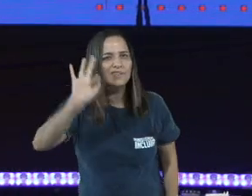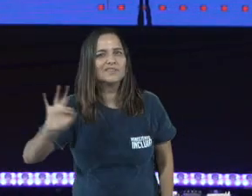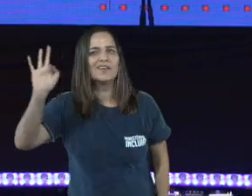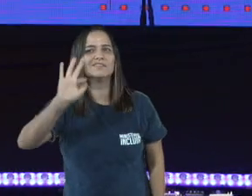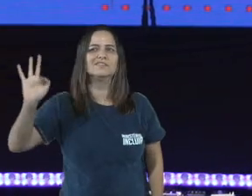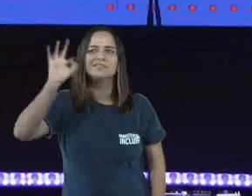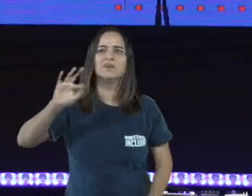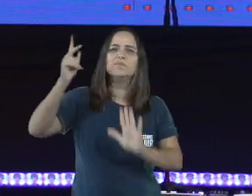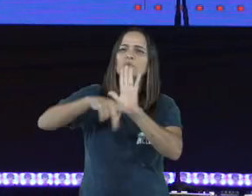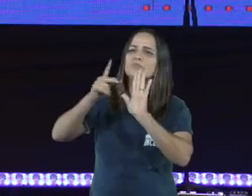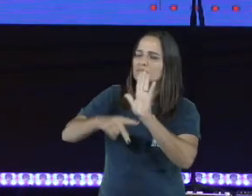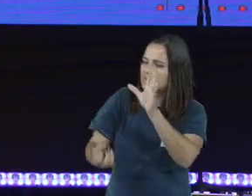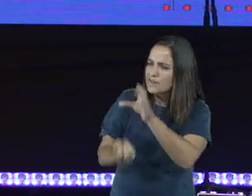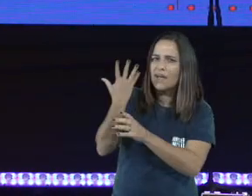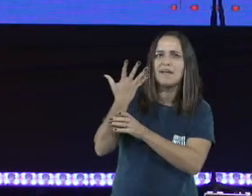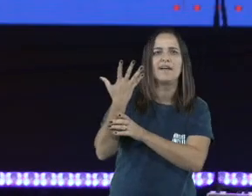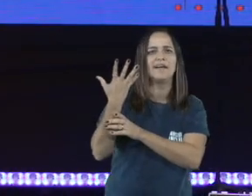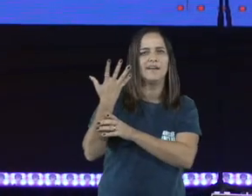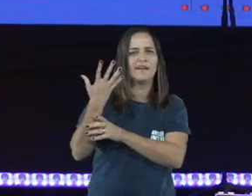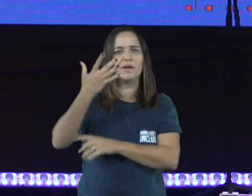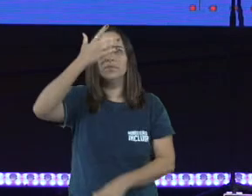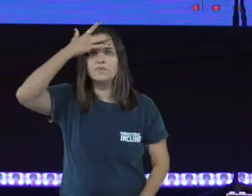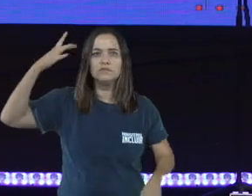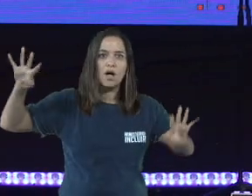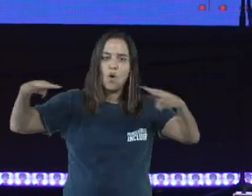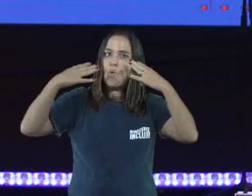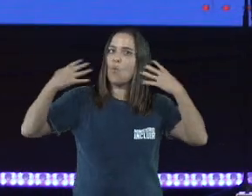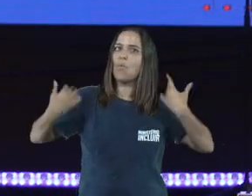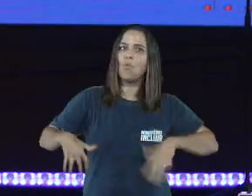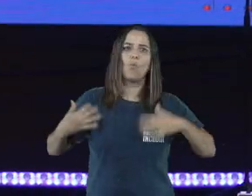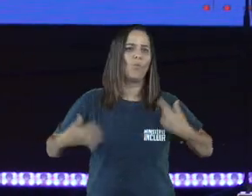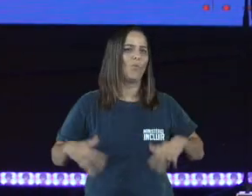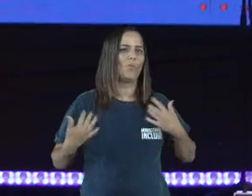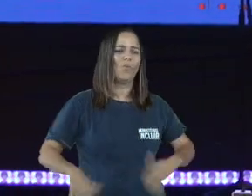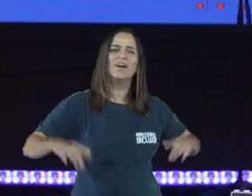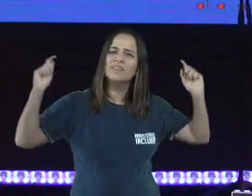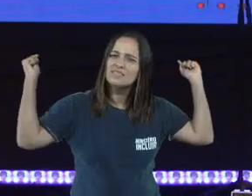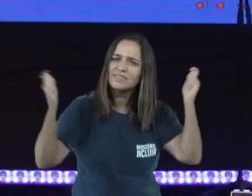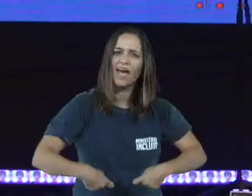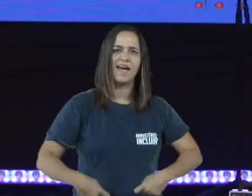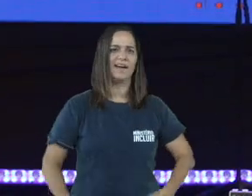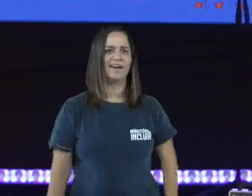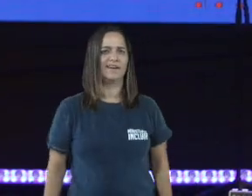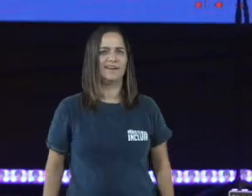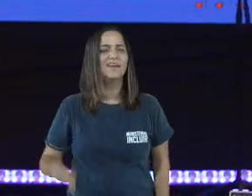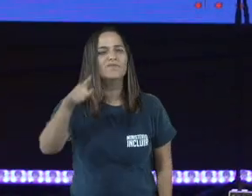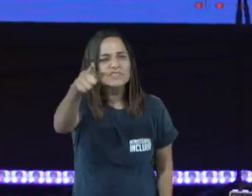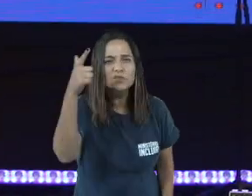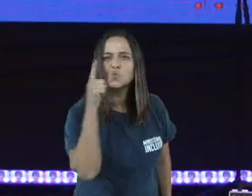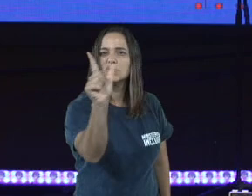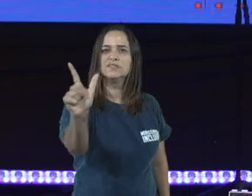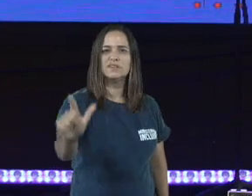revolução e junto ao Juventude você pode Olá queridos